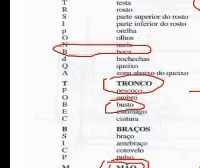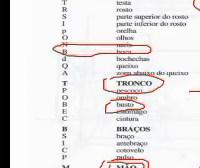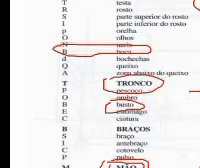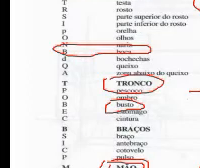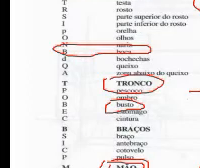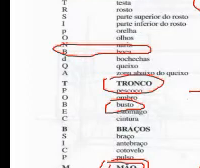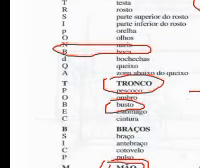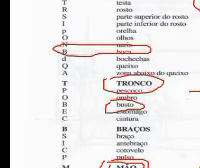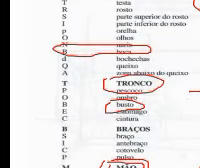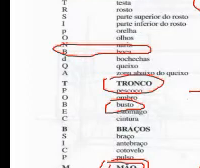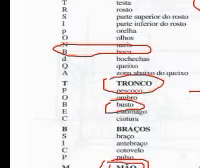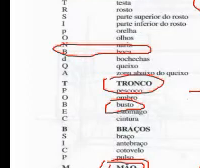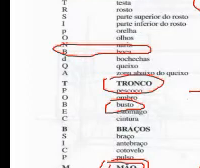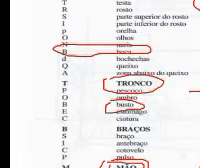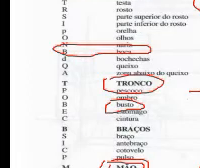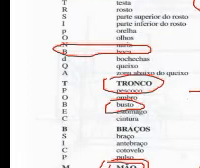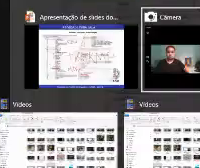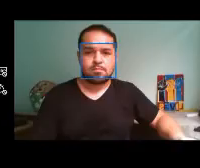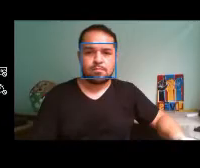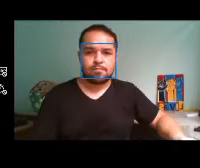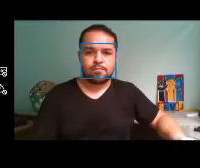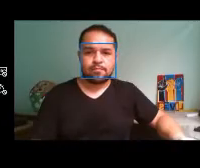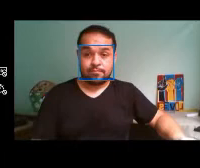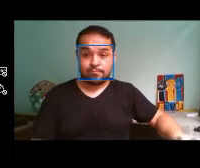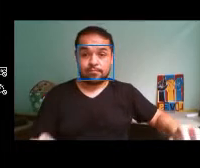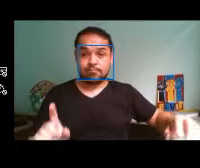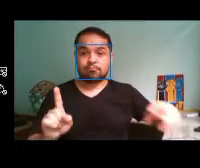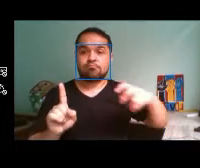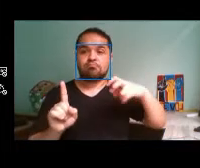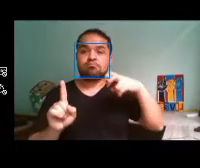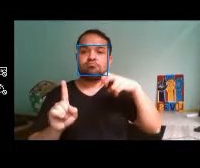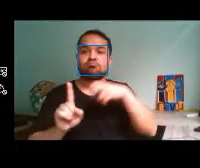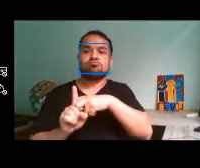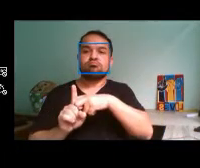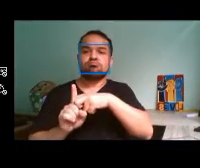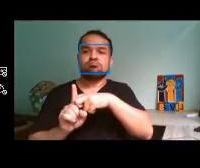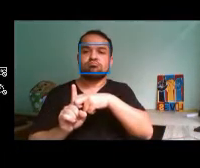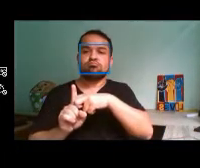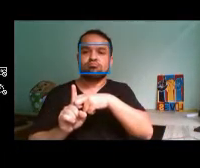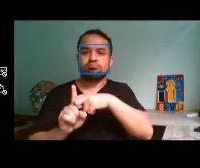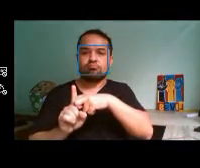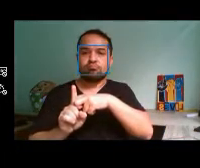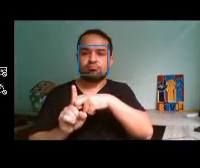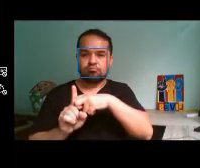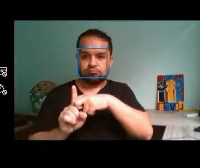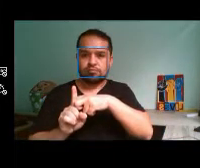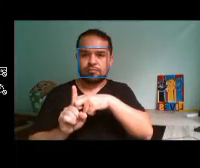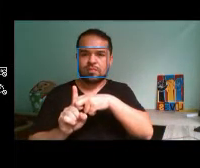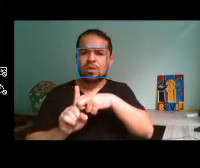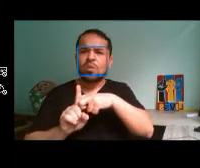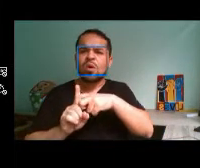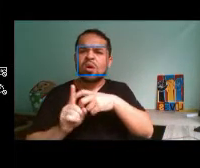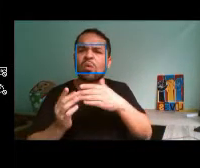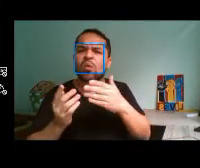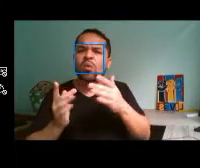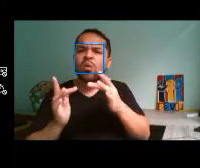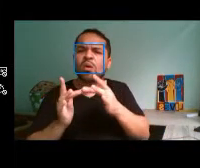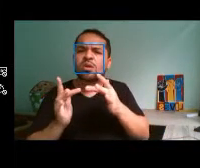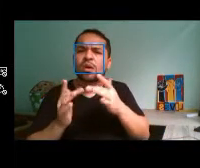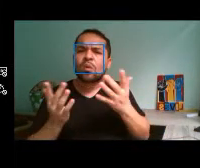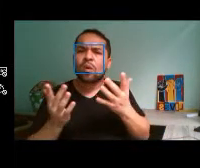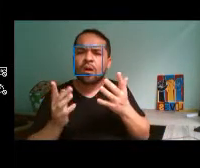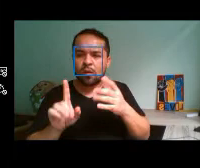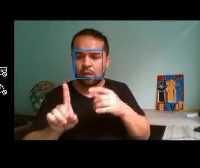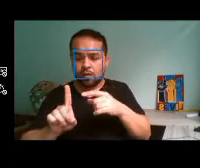Aqui, o símbolo é o K, símbolo de contato. A gente já conhece esse símbolo, né? Então, MD4K, porque